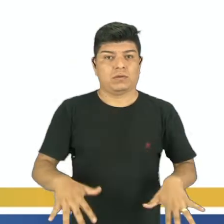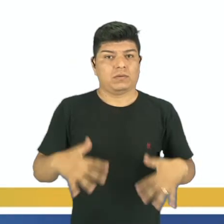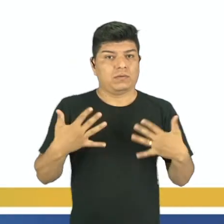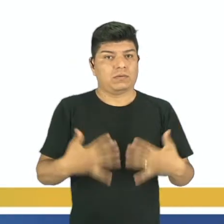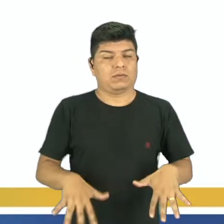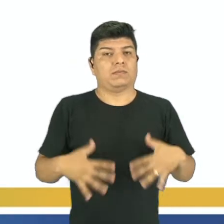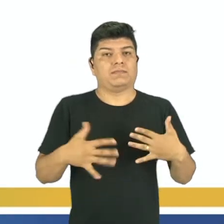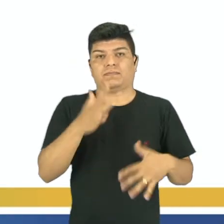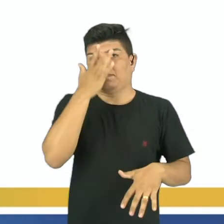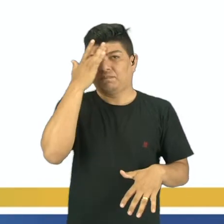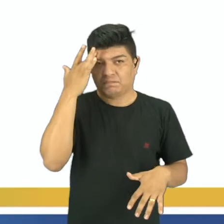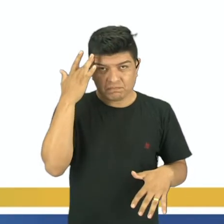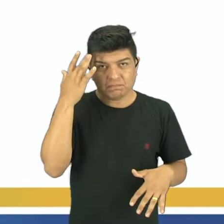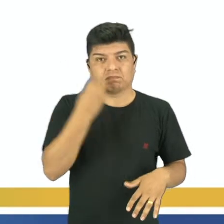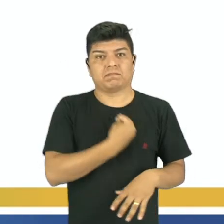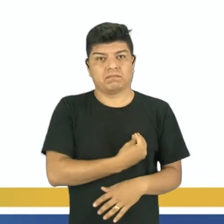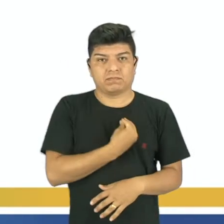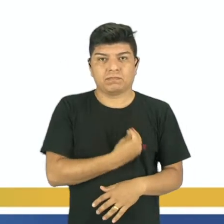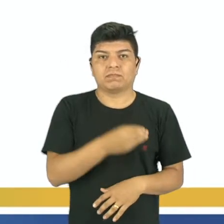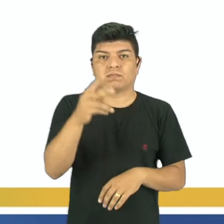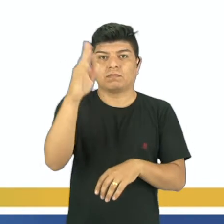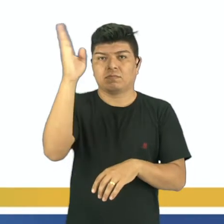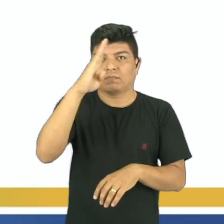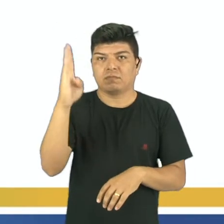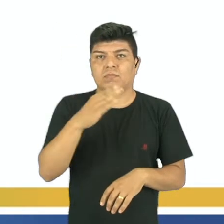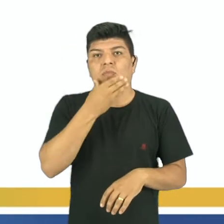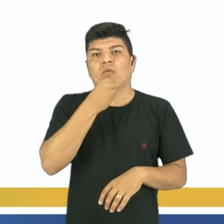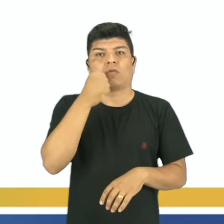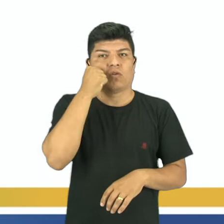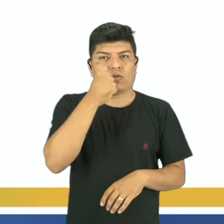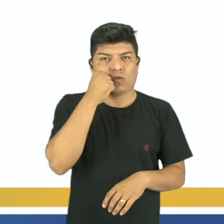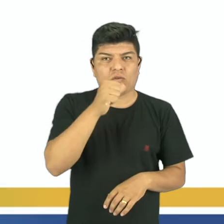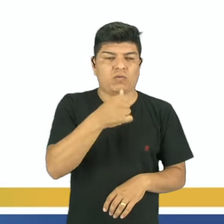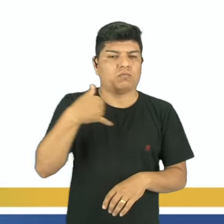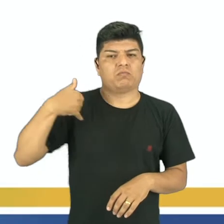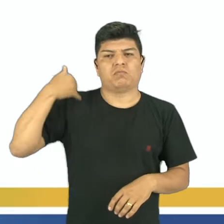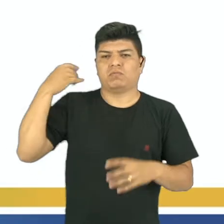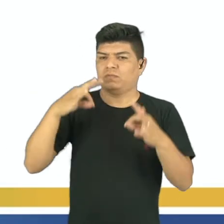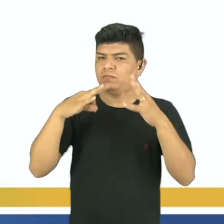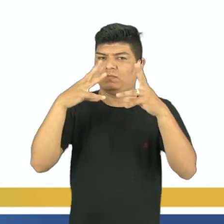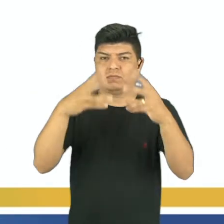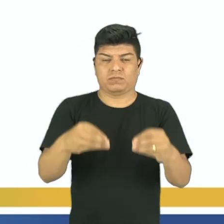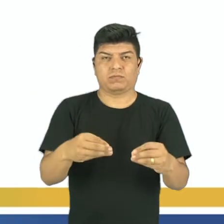vai ter muita gente aqui, homens, mulheres de todas as idades,